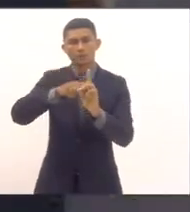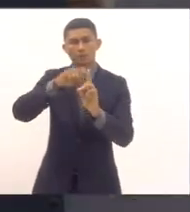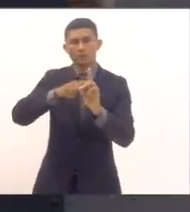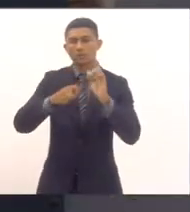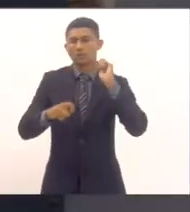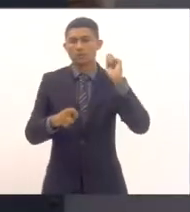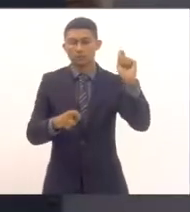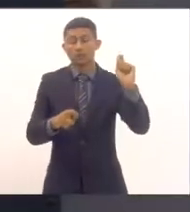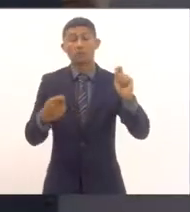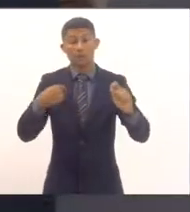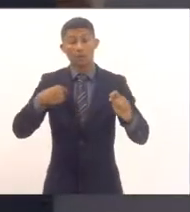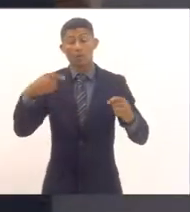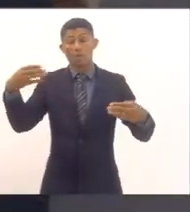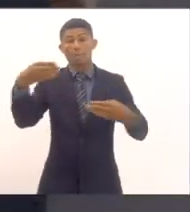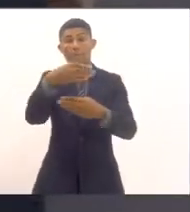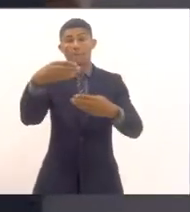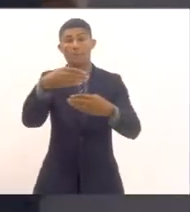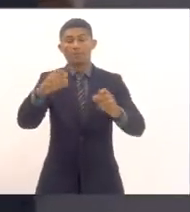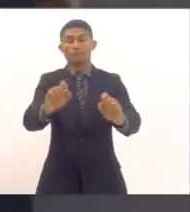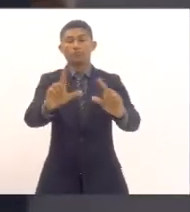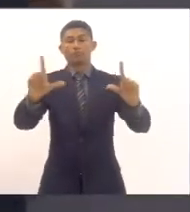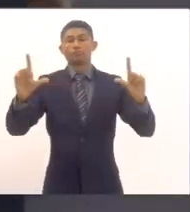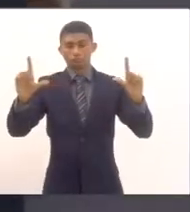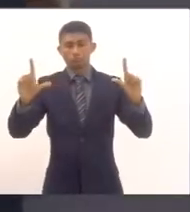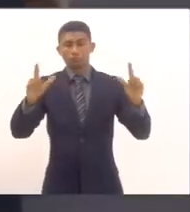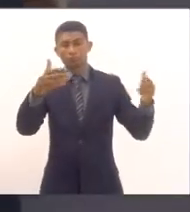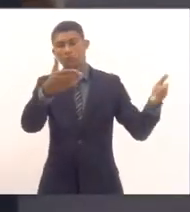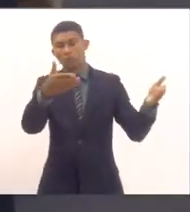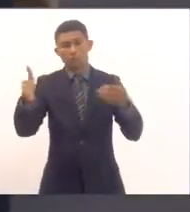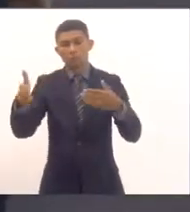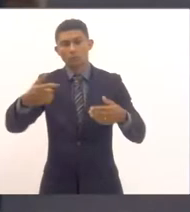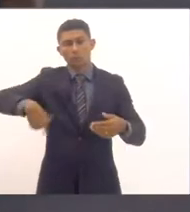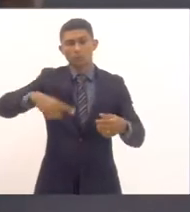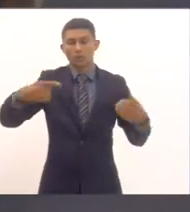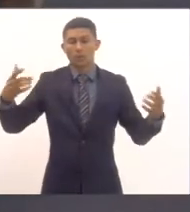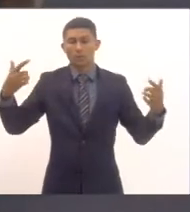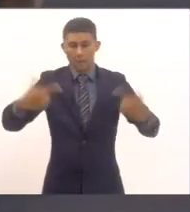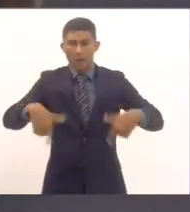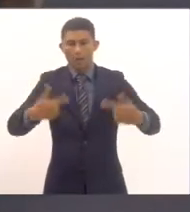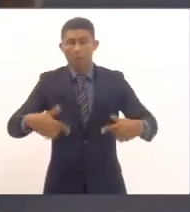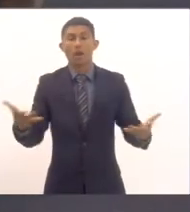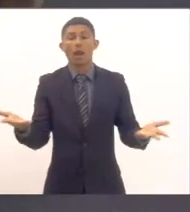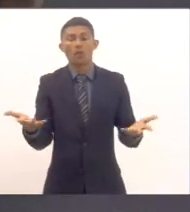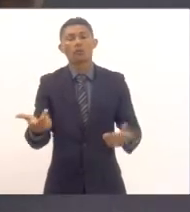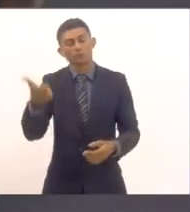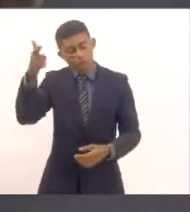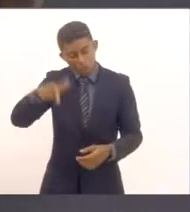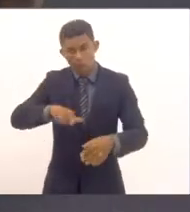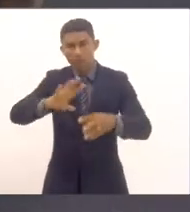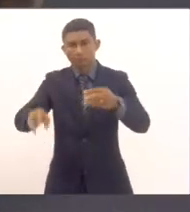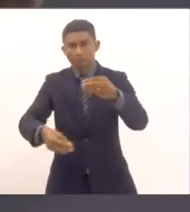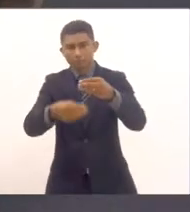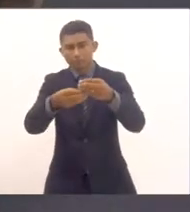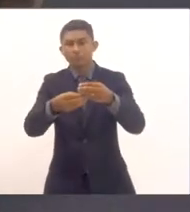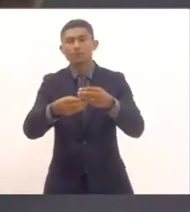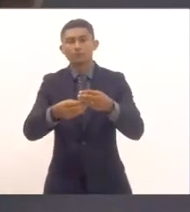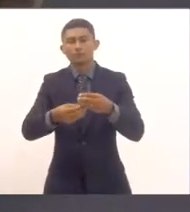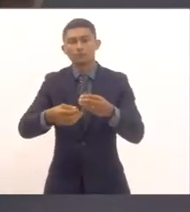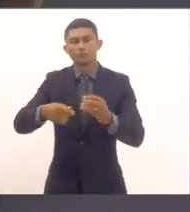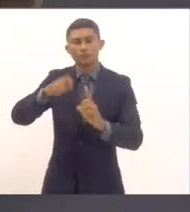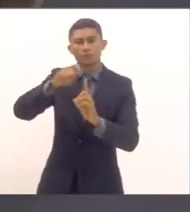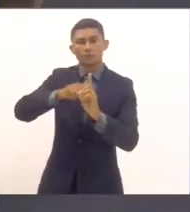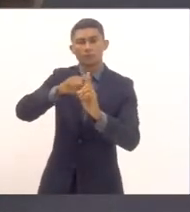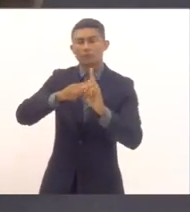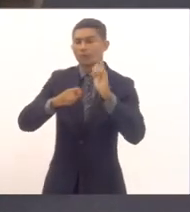e fiz uma apresentação do gt-r do nosso trabalho hoje eu vou complementar essa apresentação com que foi feito desde a